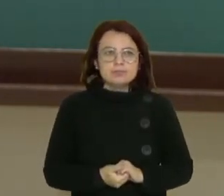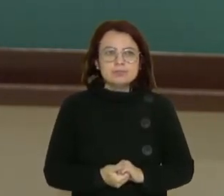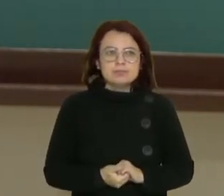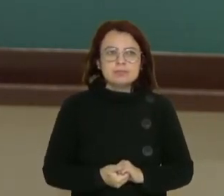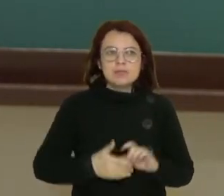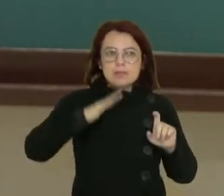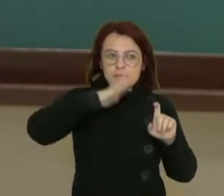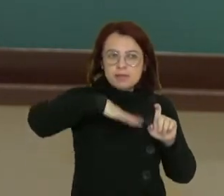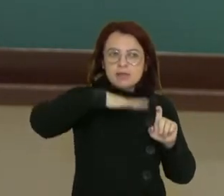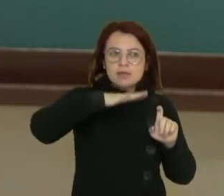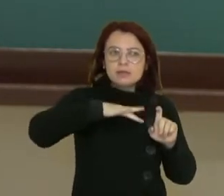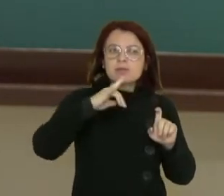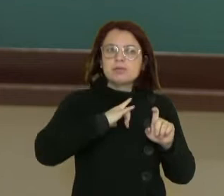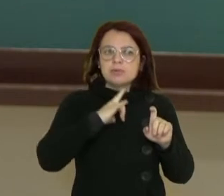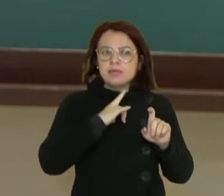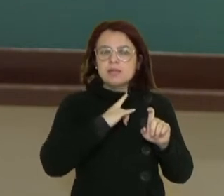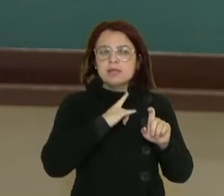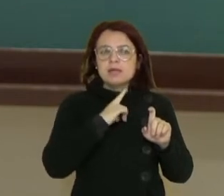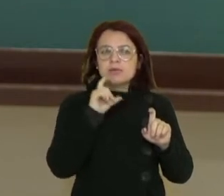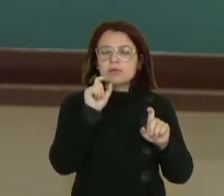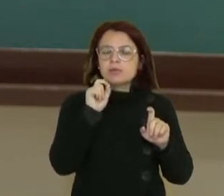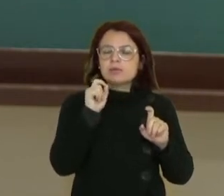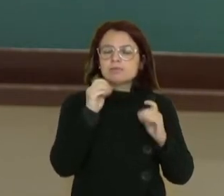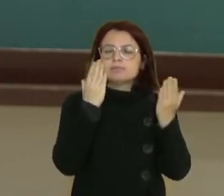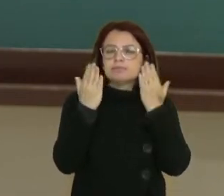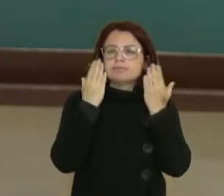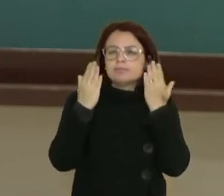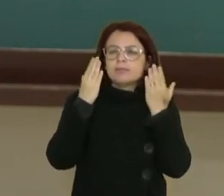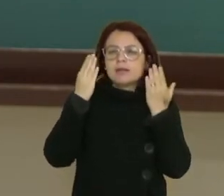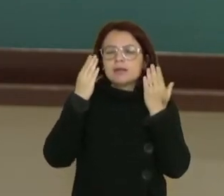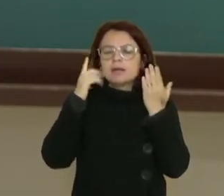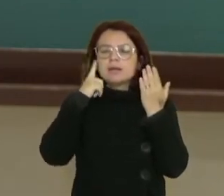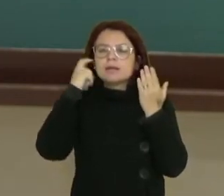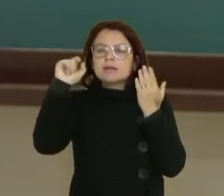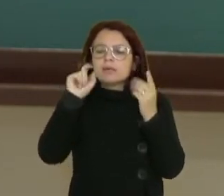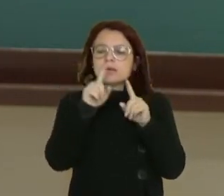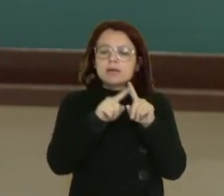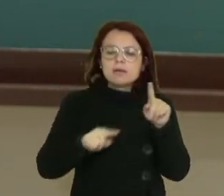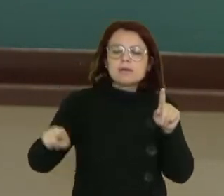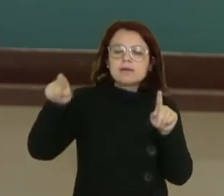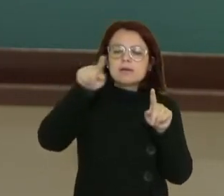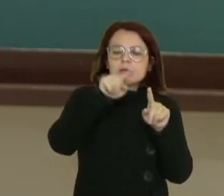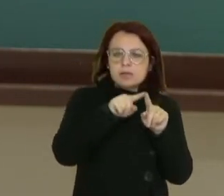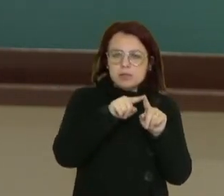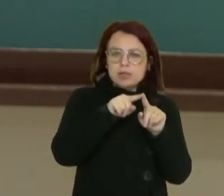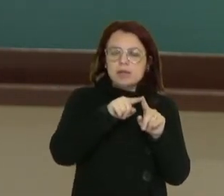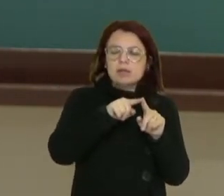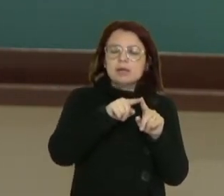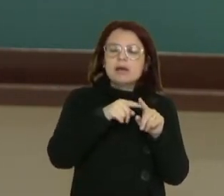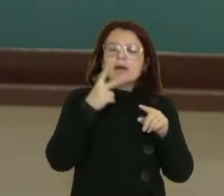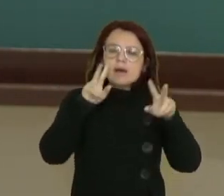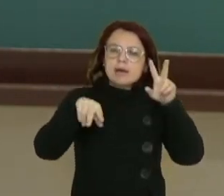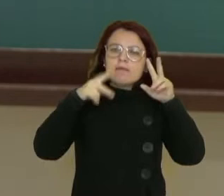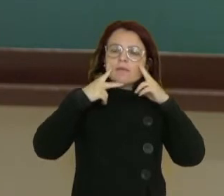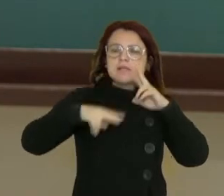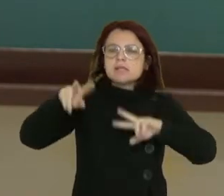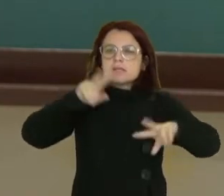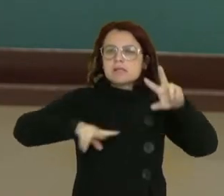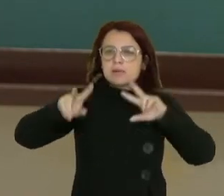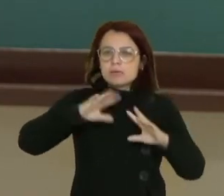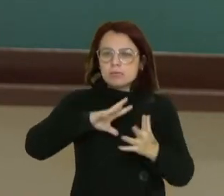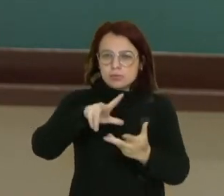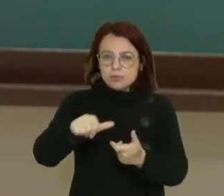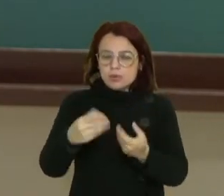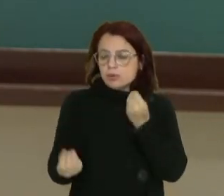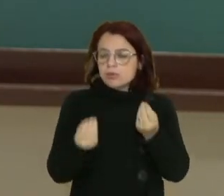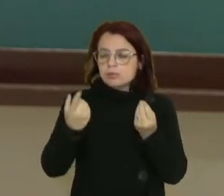O mito possui um paralelo com a ideia de cosmovisão, ou seja, visão de mundo. Podemos dizer que a cosmovisão é a lente pela qual